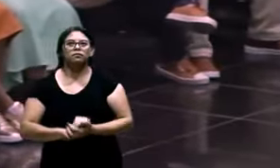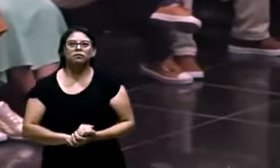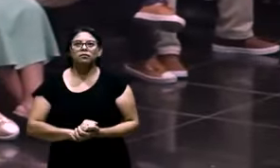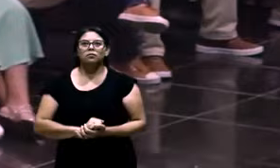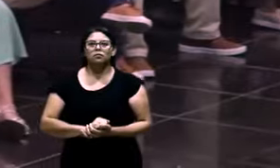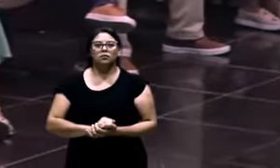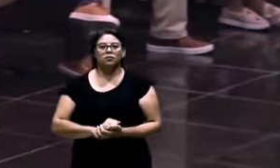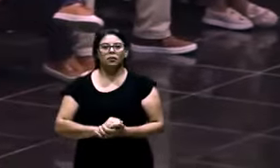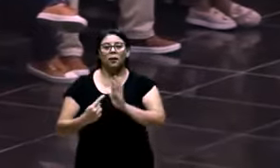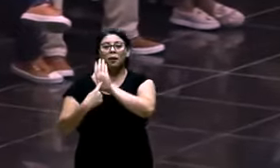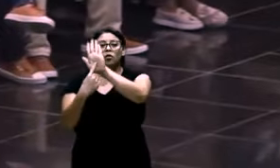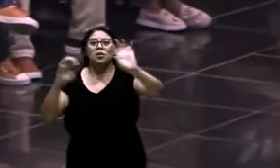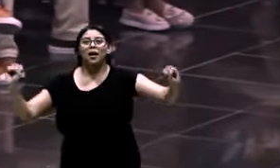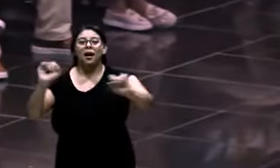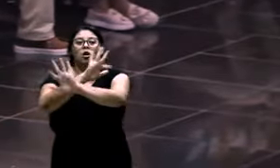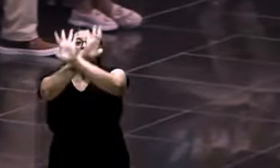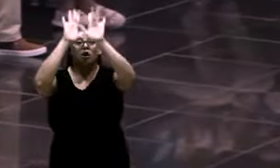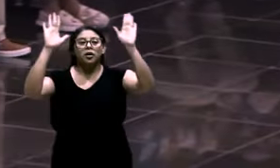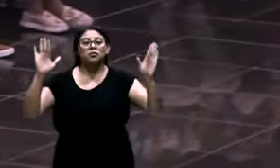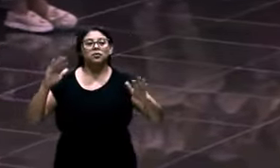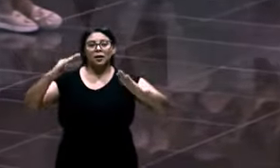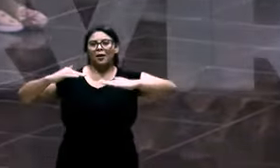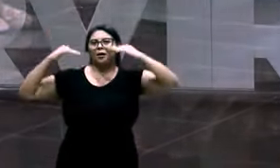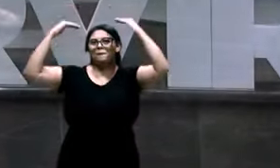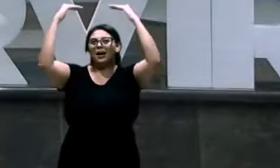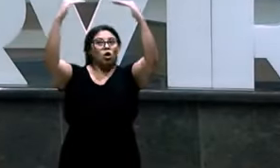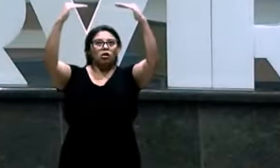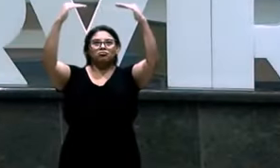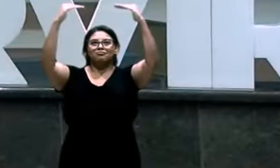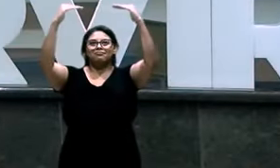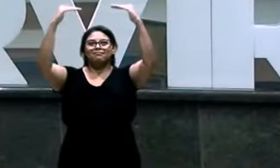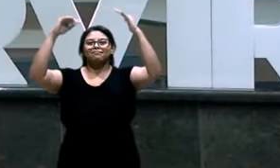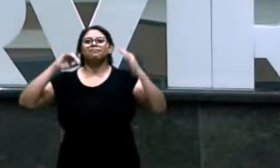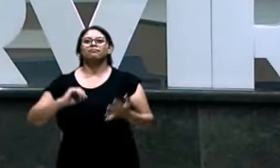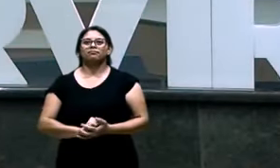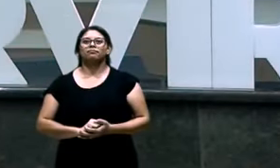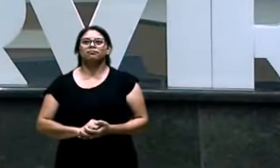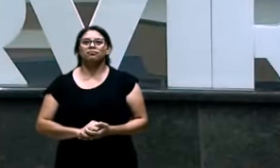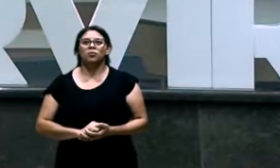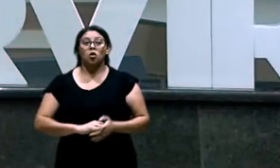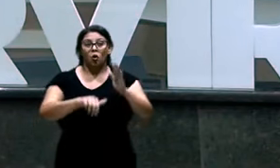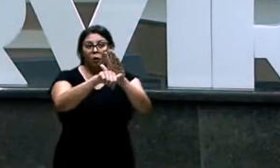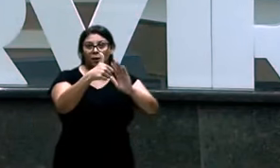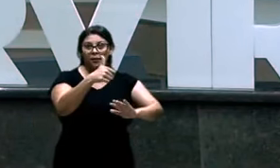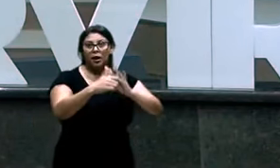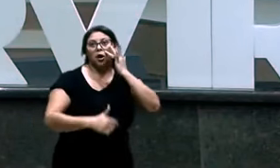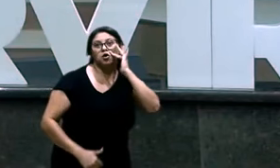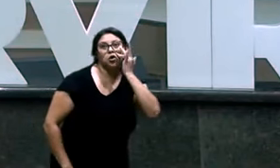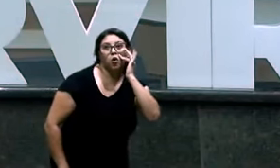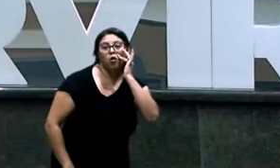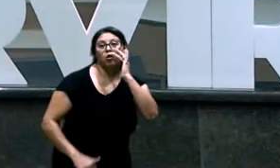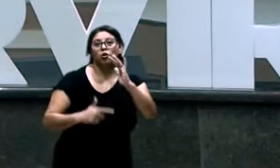Segura aí no banco. O primeiro é maior, o segundo é menor. O primeiro é de ouro, o segundo é de madeira.